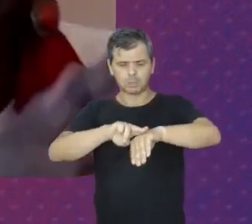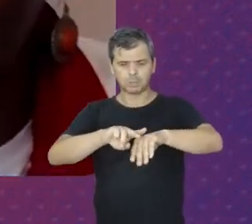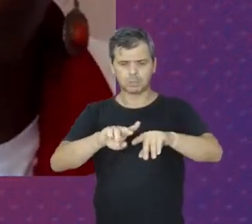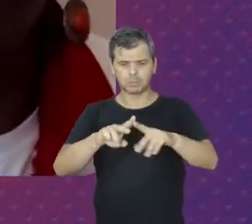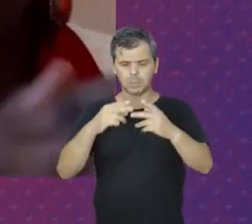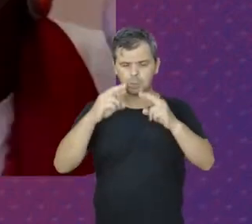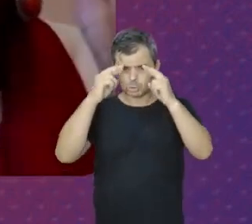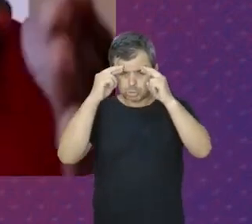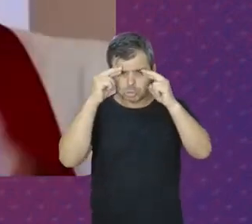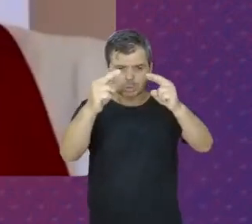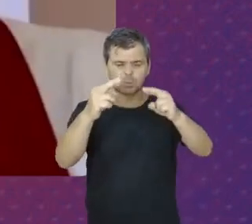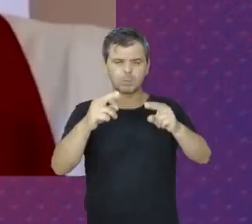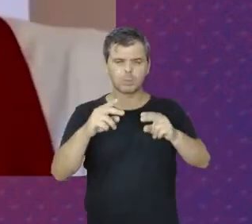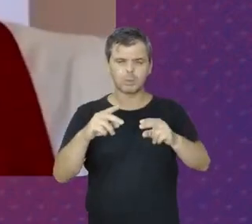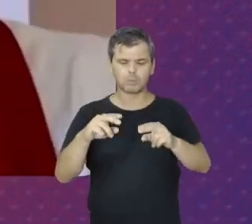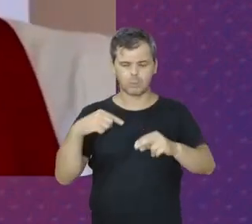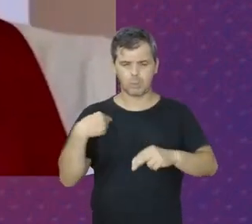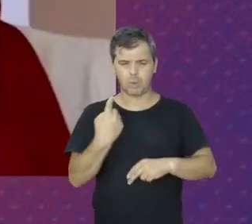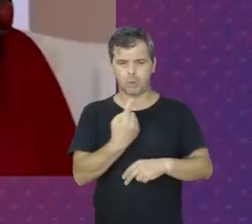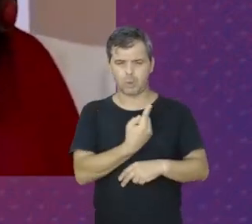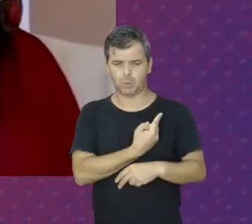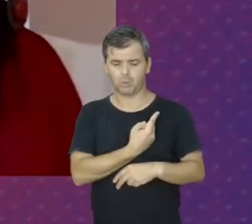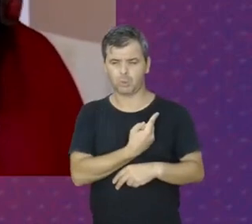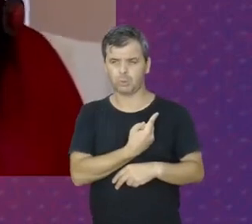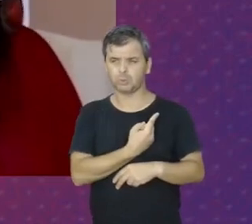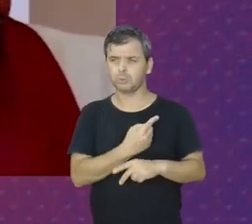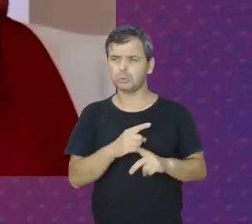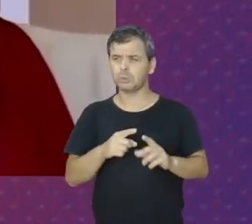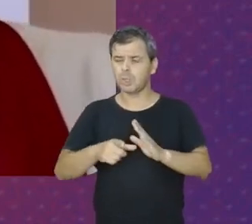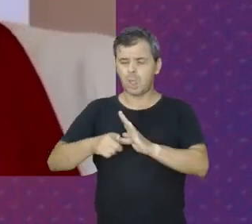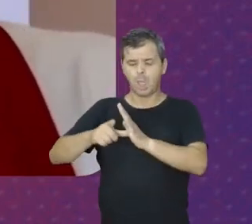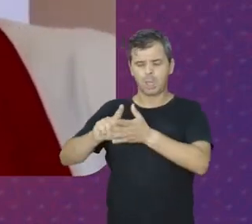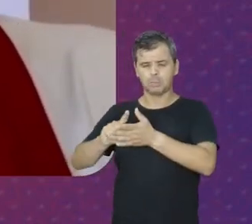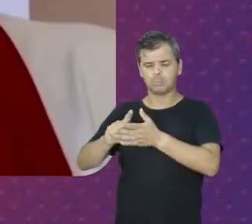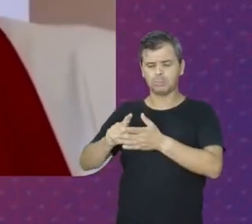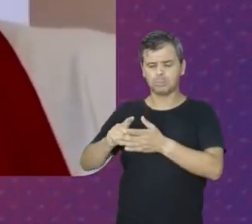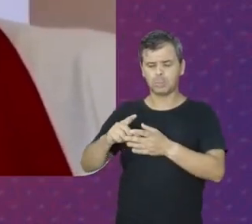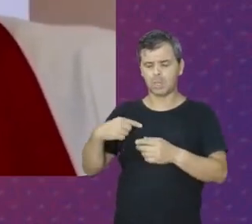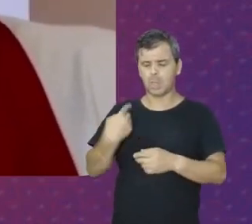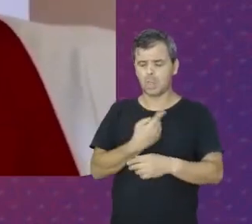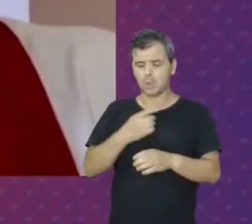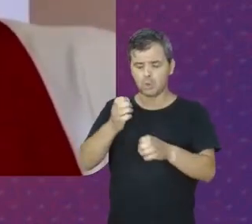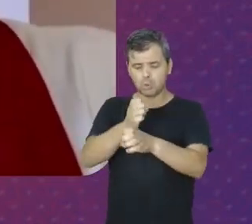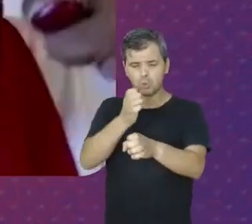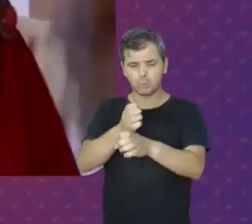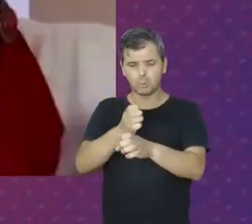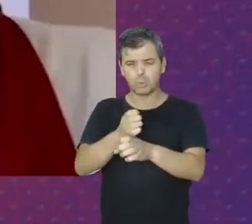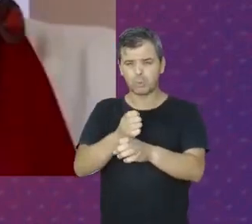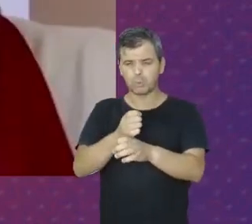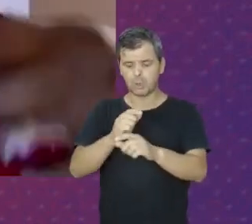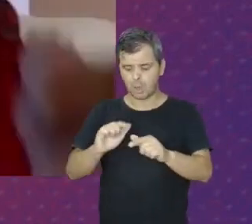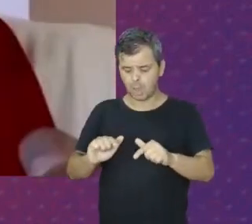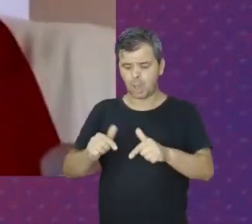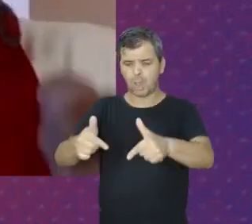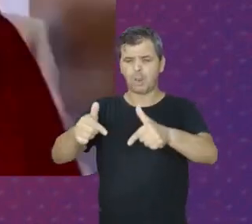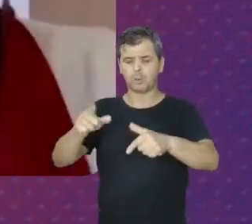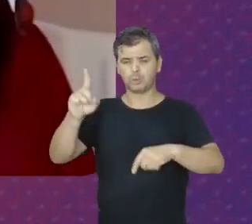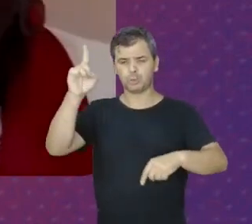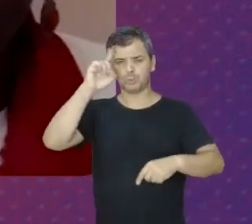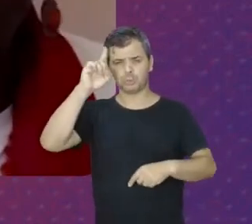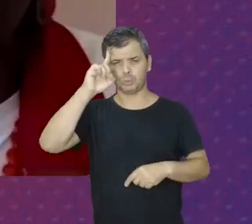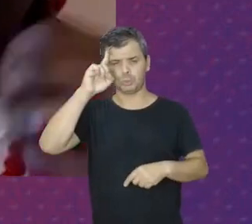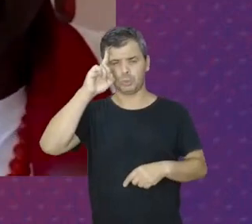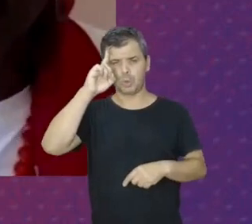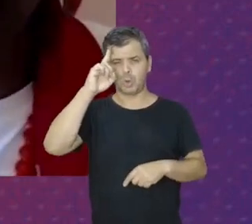de respeito aos nossos que vieram antes de nós e que construíram a luta diária